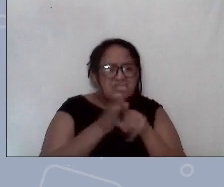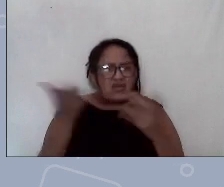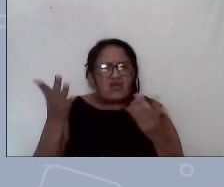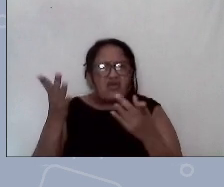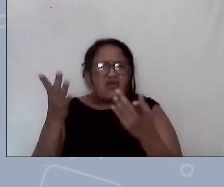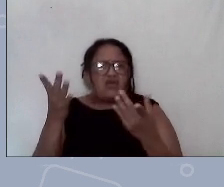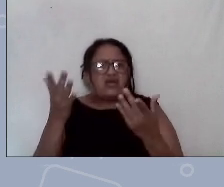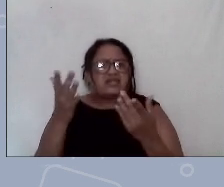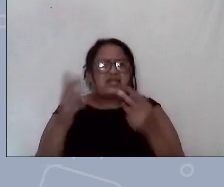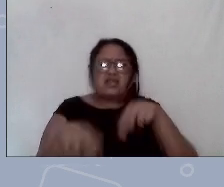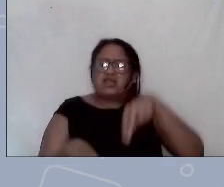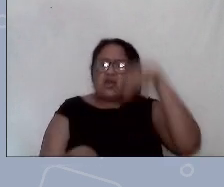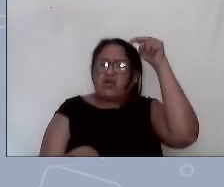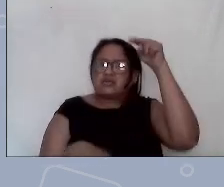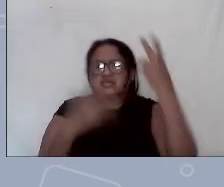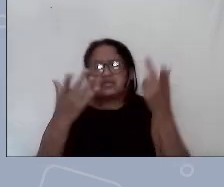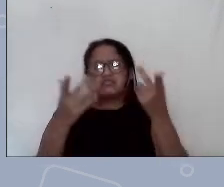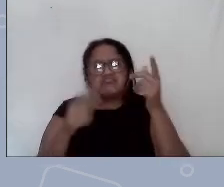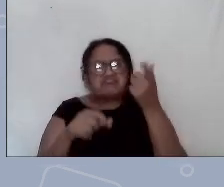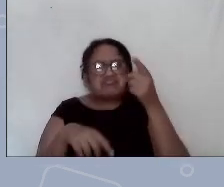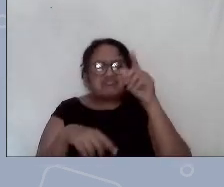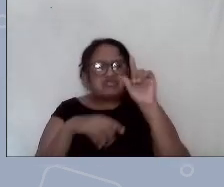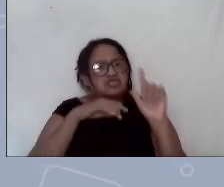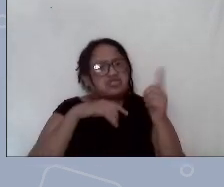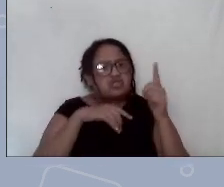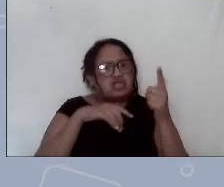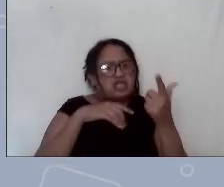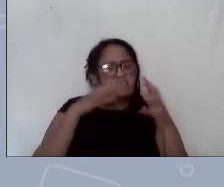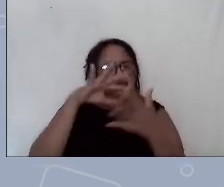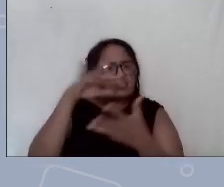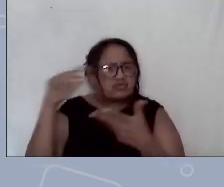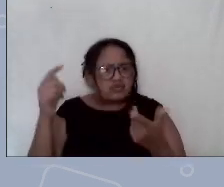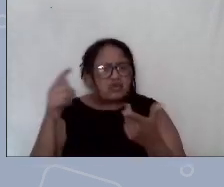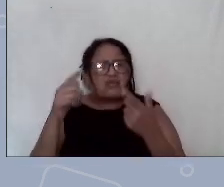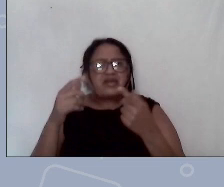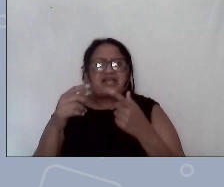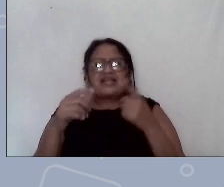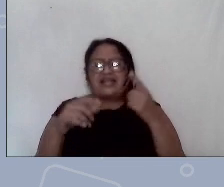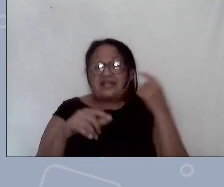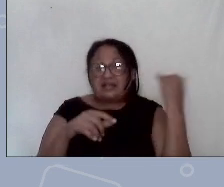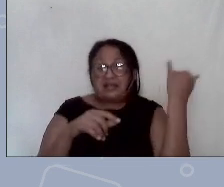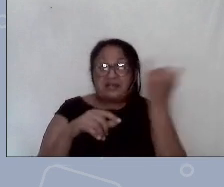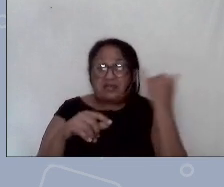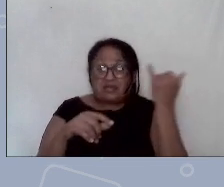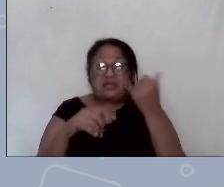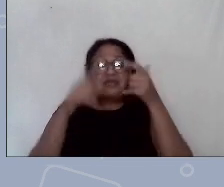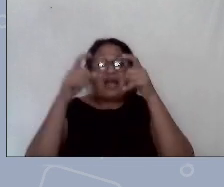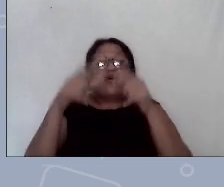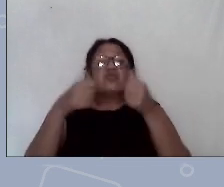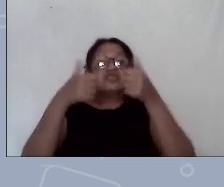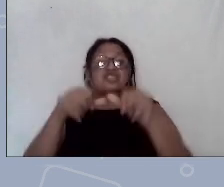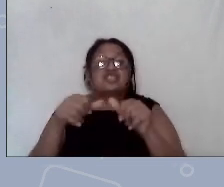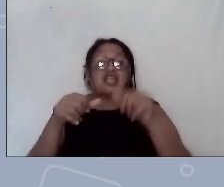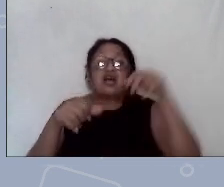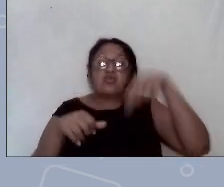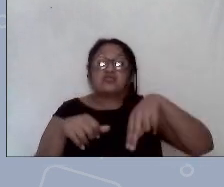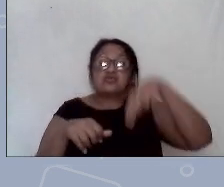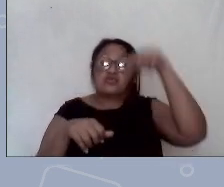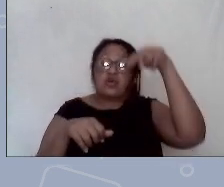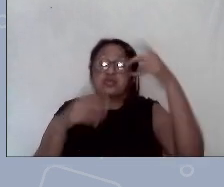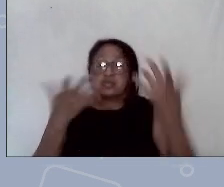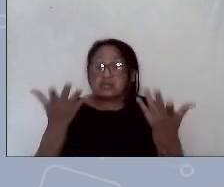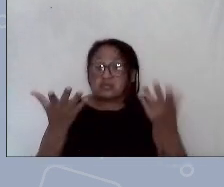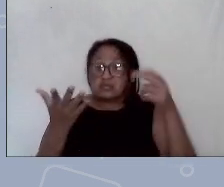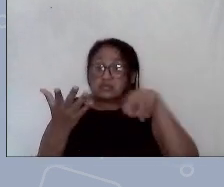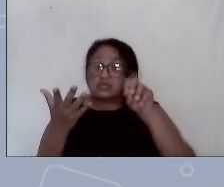norte geográfico que é fundamental que se indique para onde está o norte senão você não se localiza a legenda